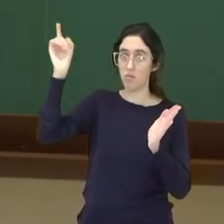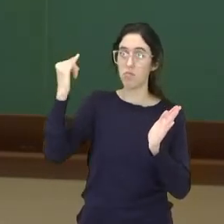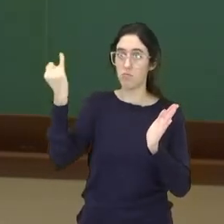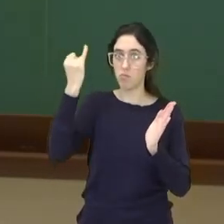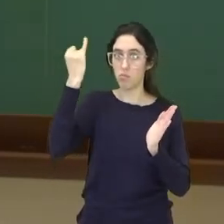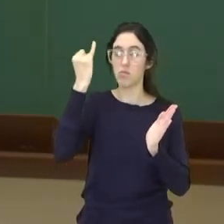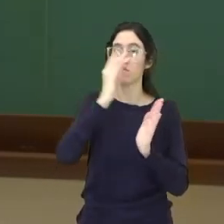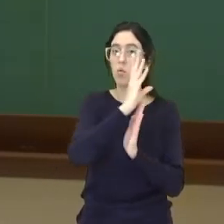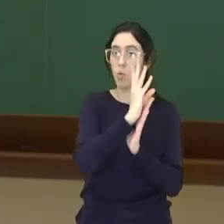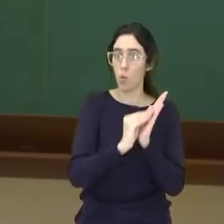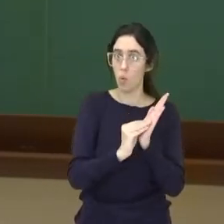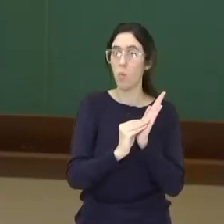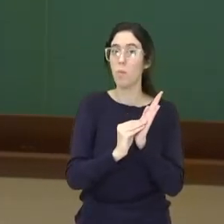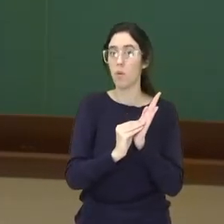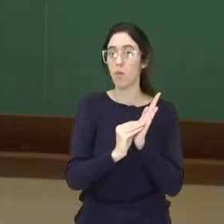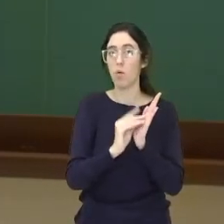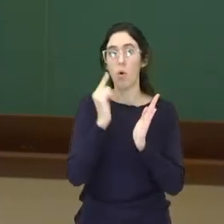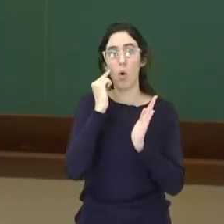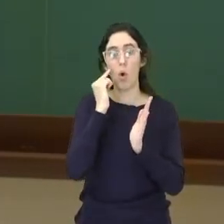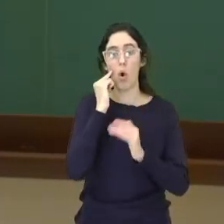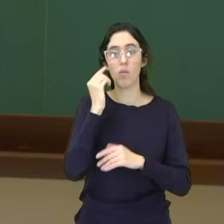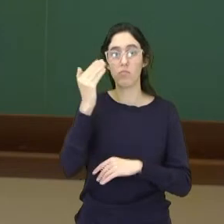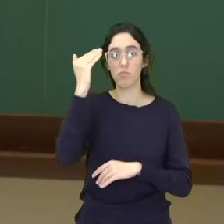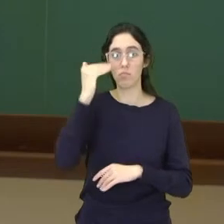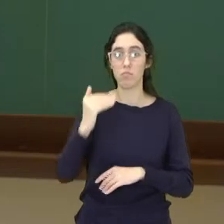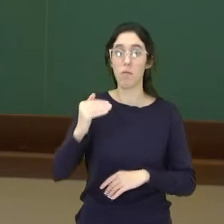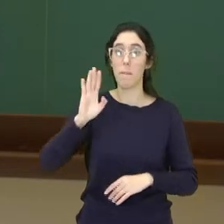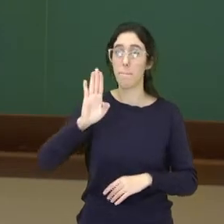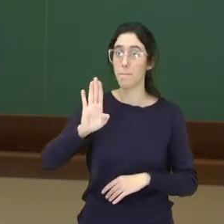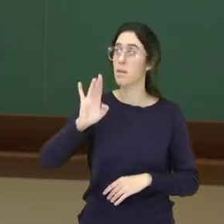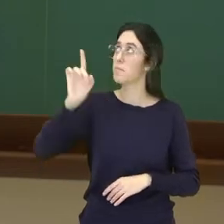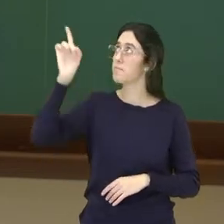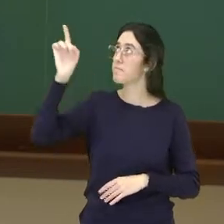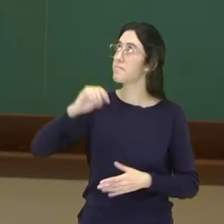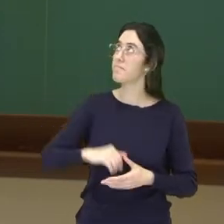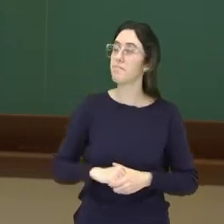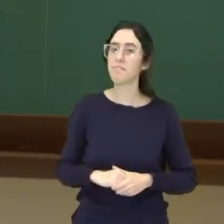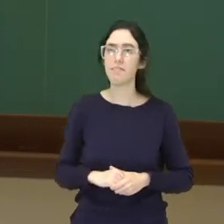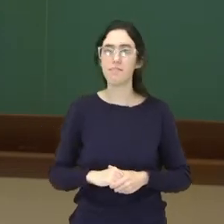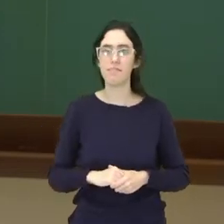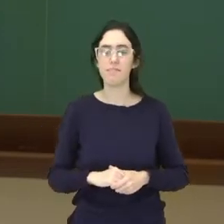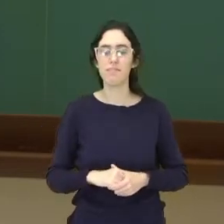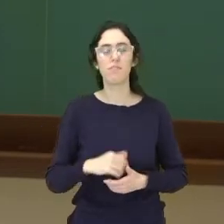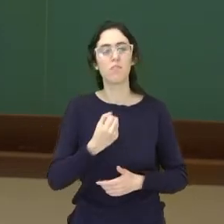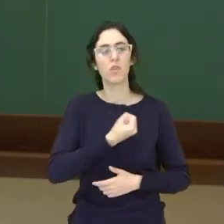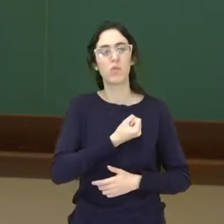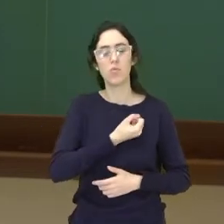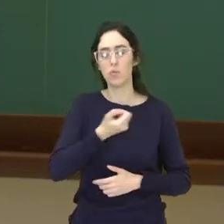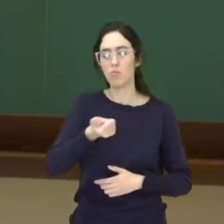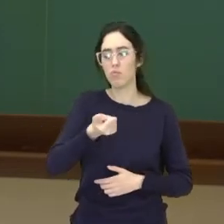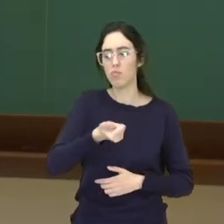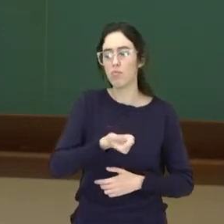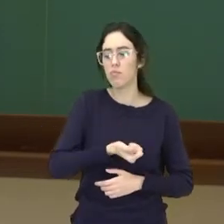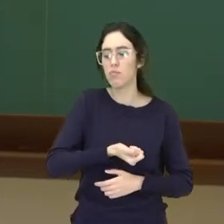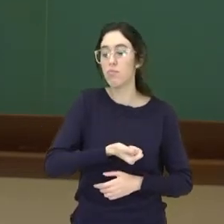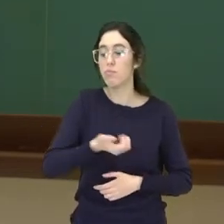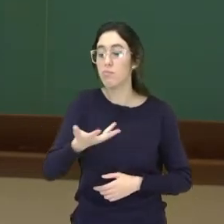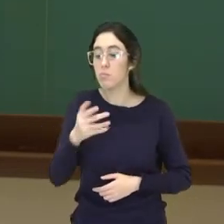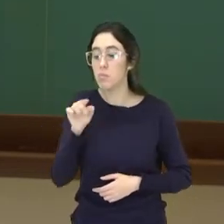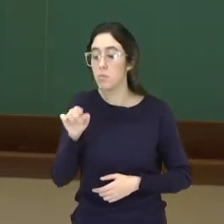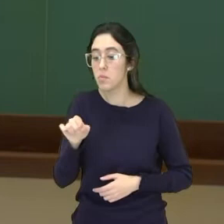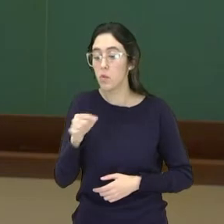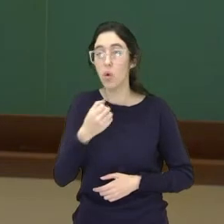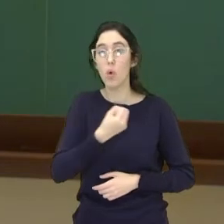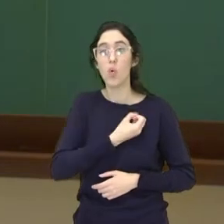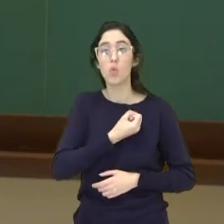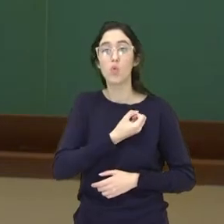Você só vai anotar aqui o enunciado da letra B, para você não perder tempo. De o número da face superior do dado ser um número